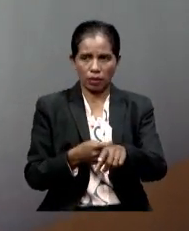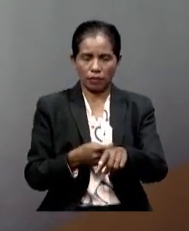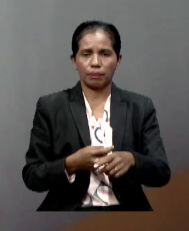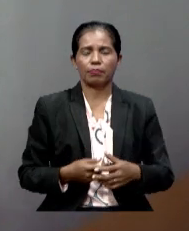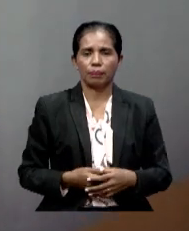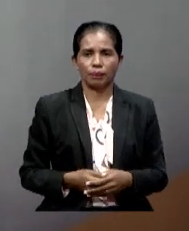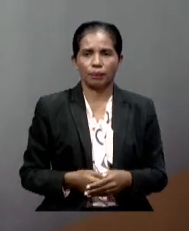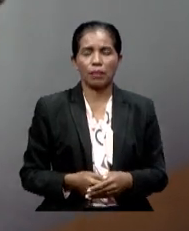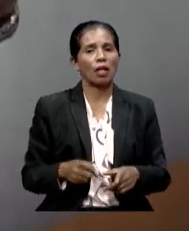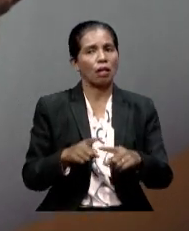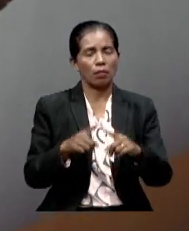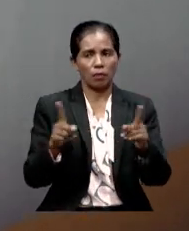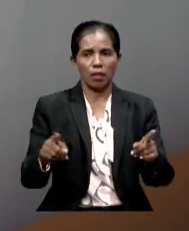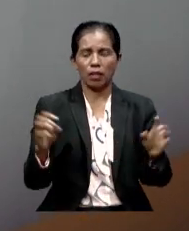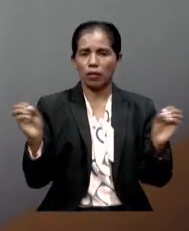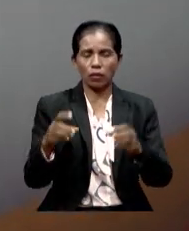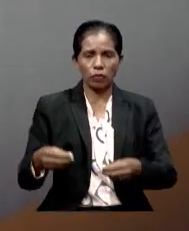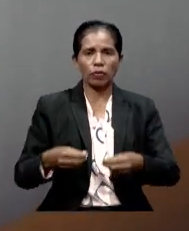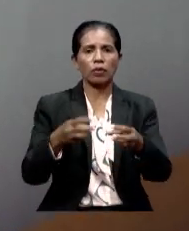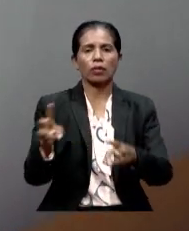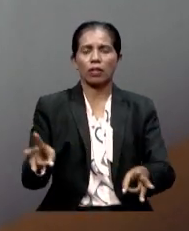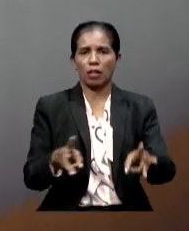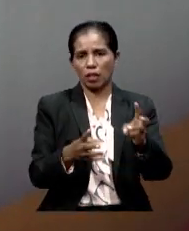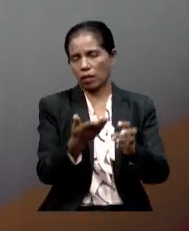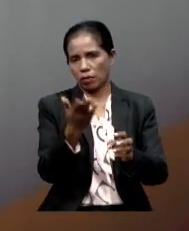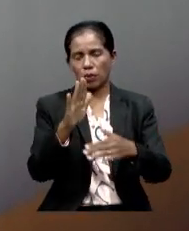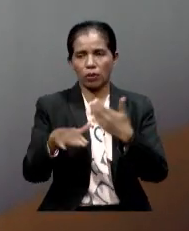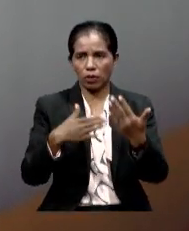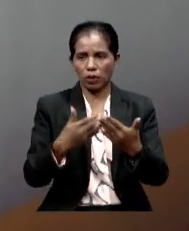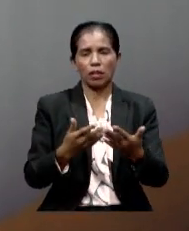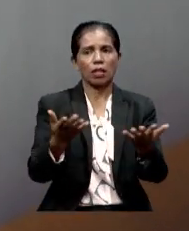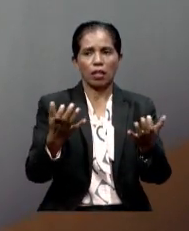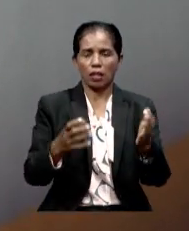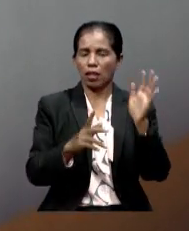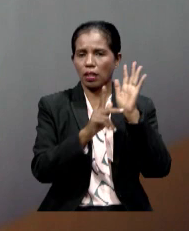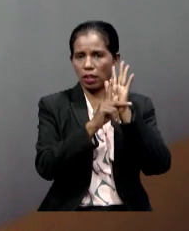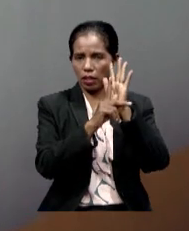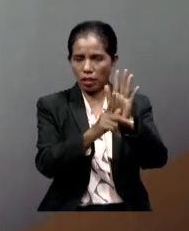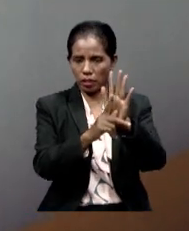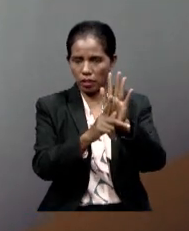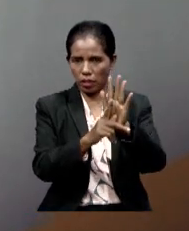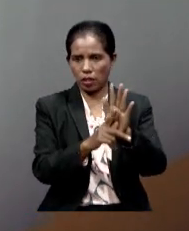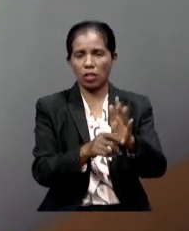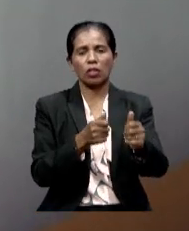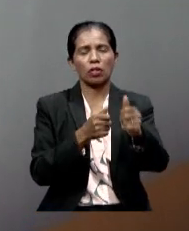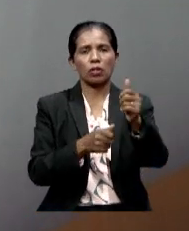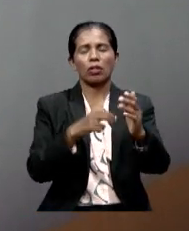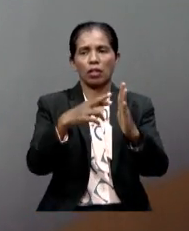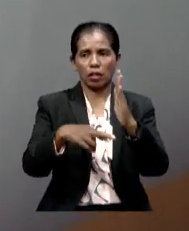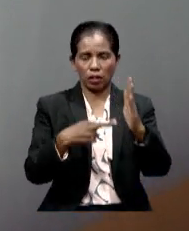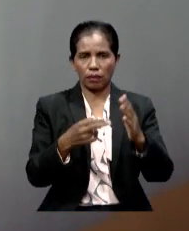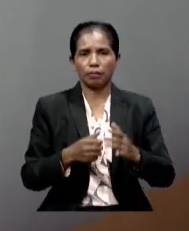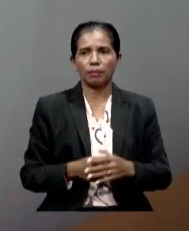cidade mas bem lá os leis fodala e da voz iramos a cara a ver queixa queixa tem como fundamento